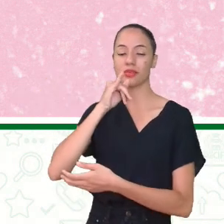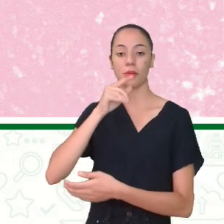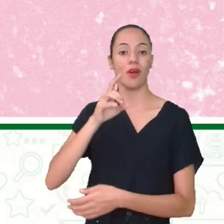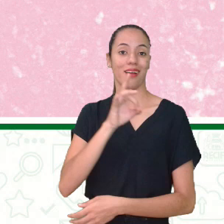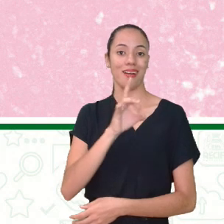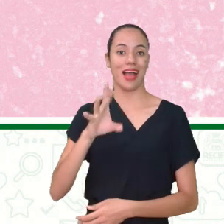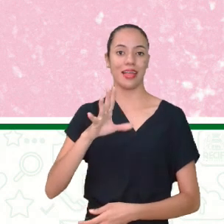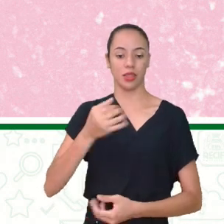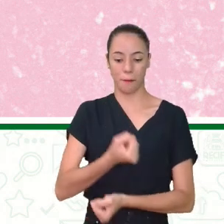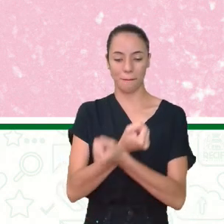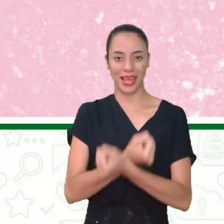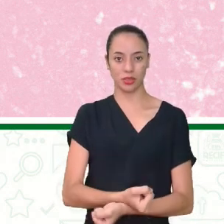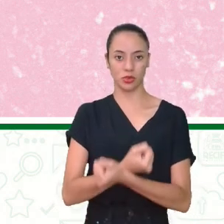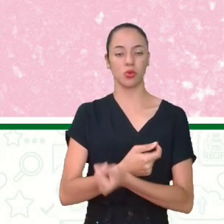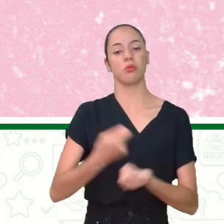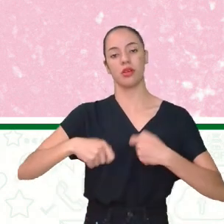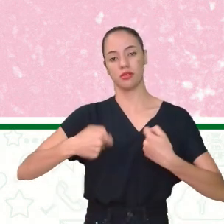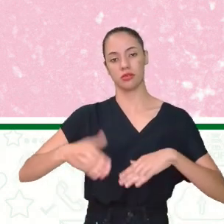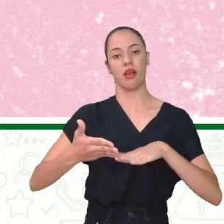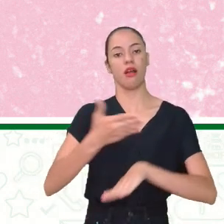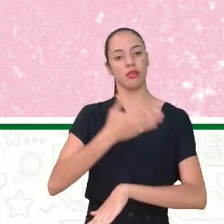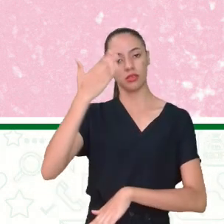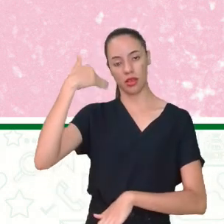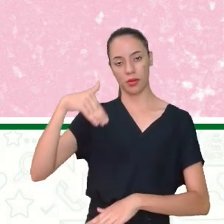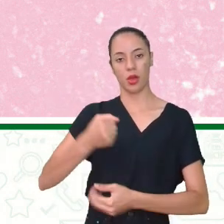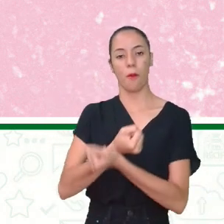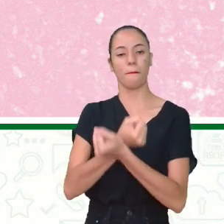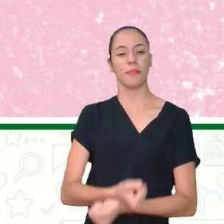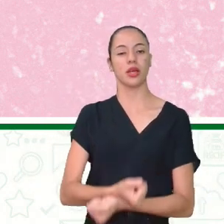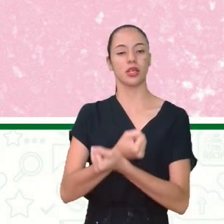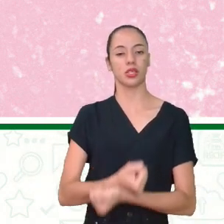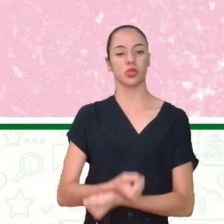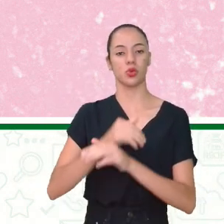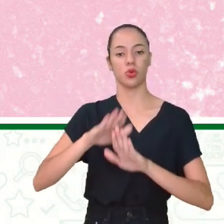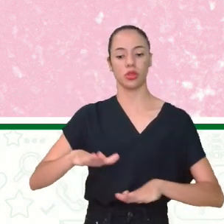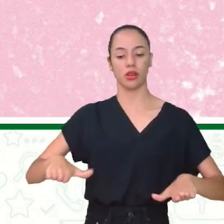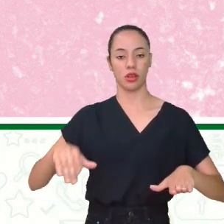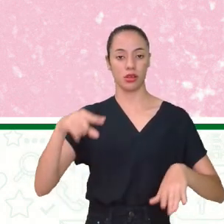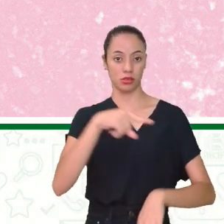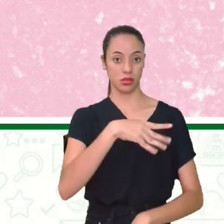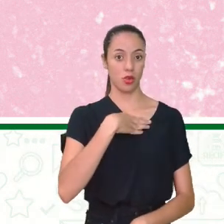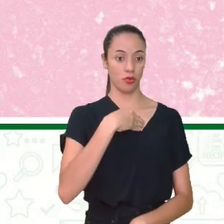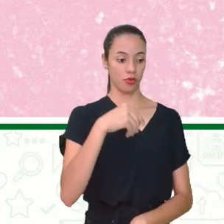precisava saber o peso da criança. Então, e ele pesava